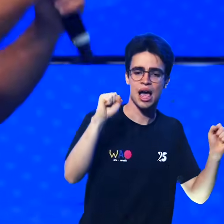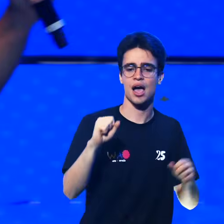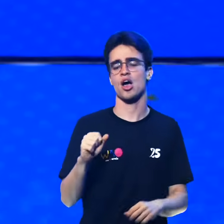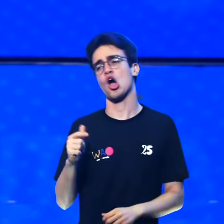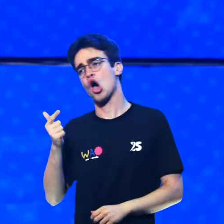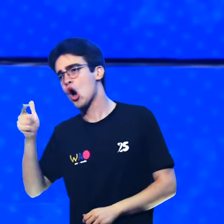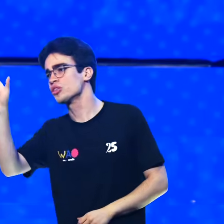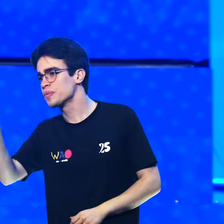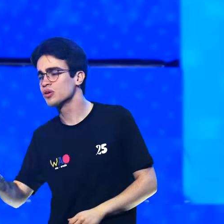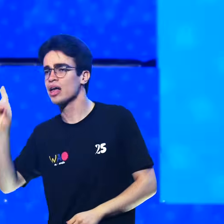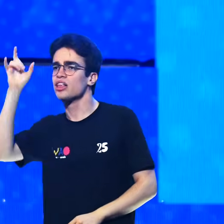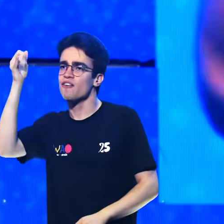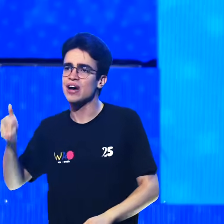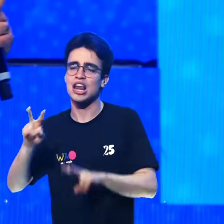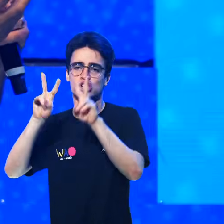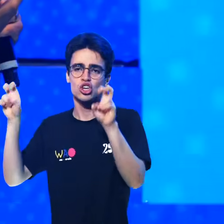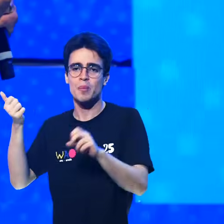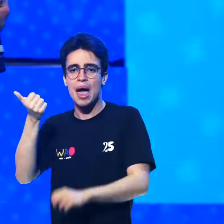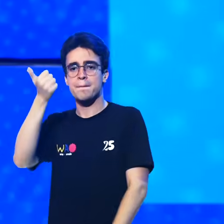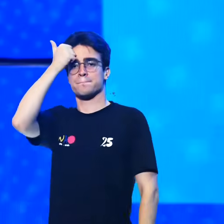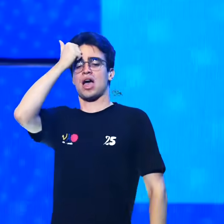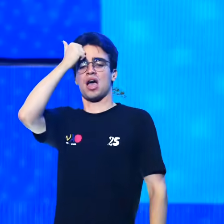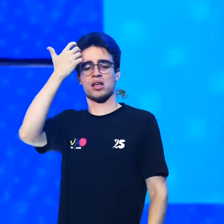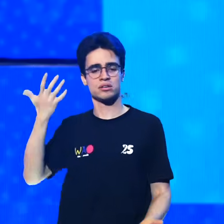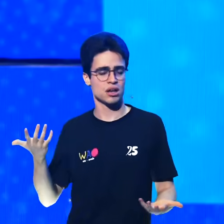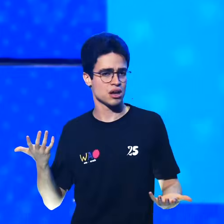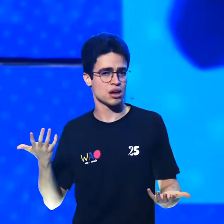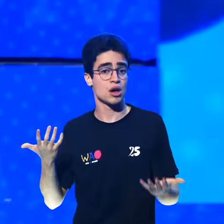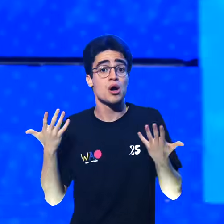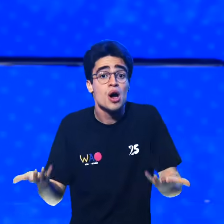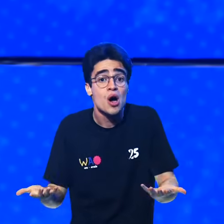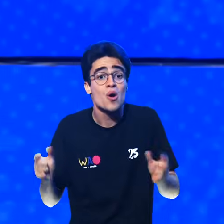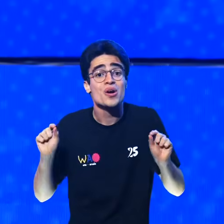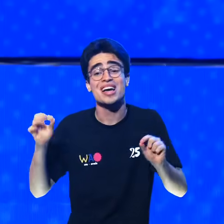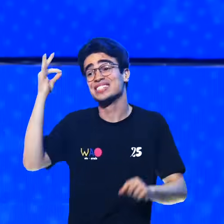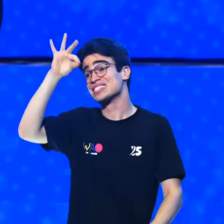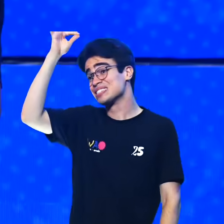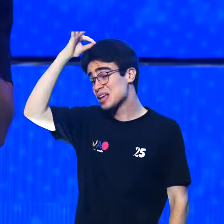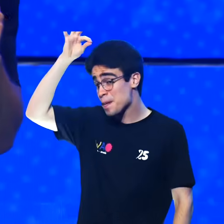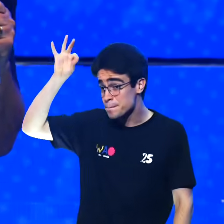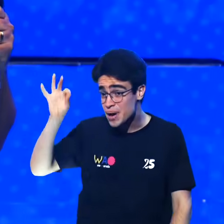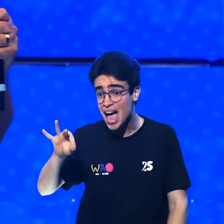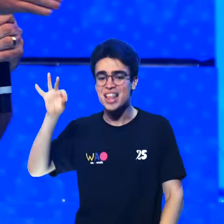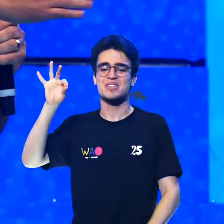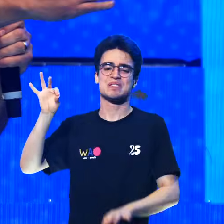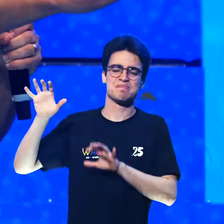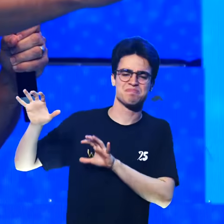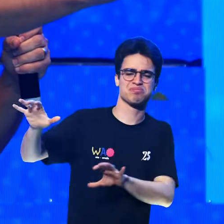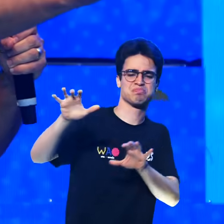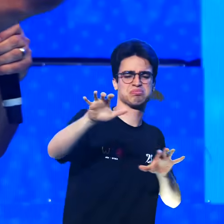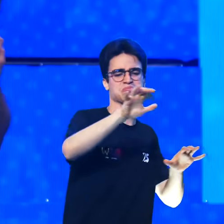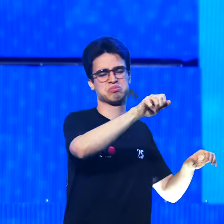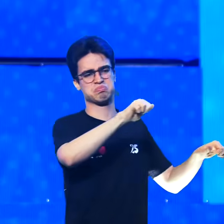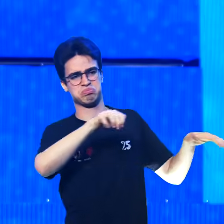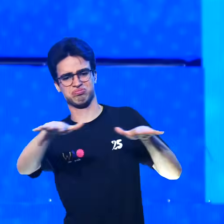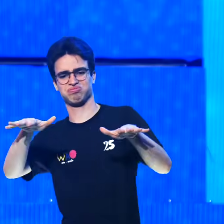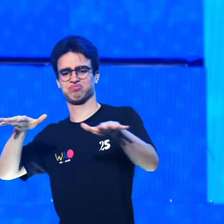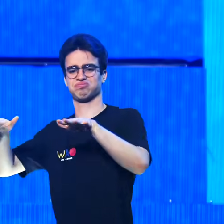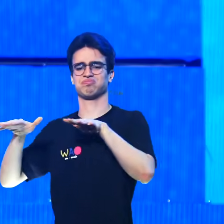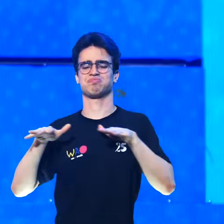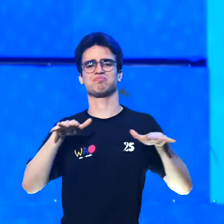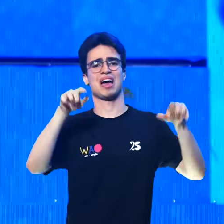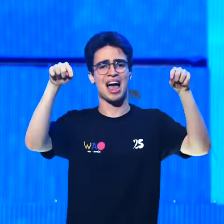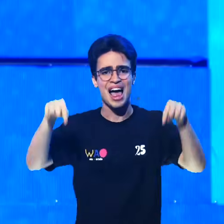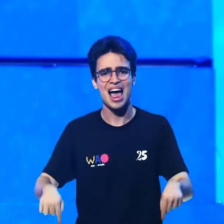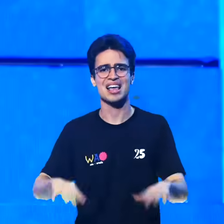mesma palavra vem para arrependimento de pecados, porque o Espírito está fazendo um movimento no meio